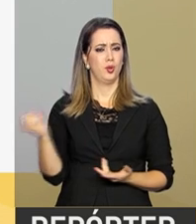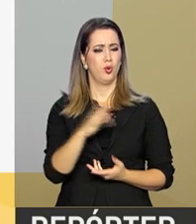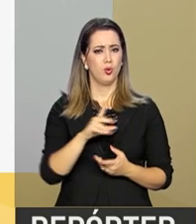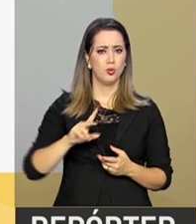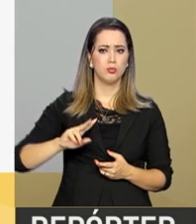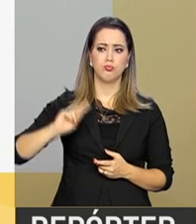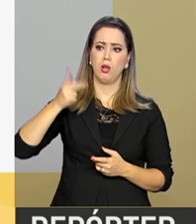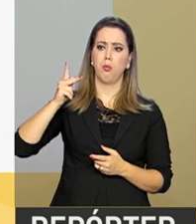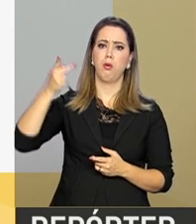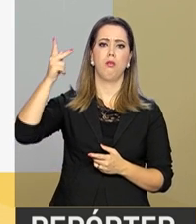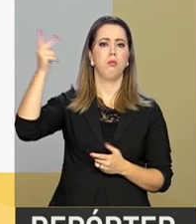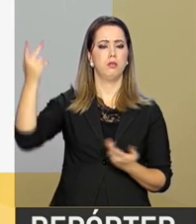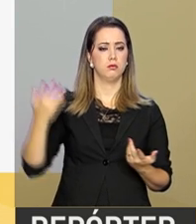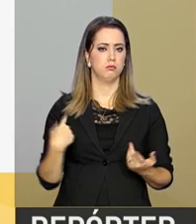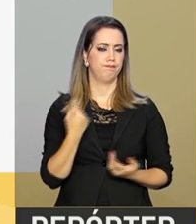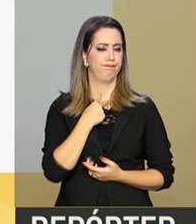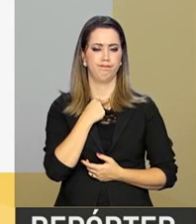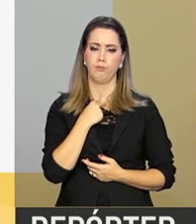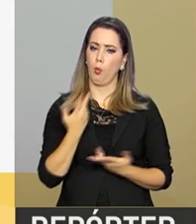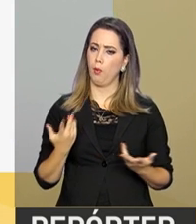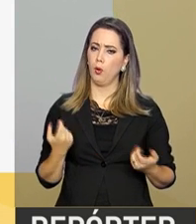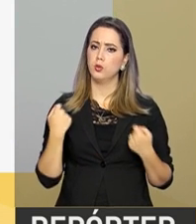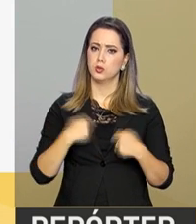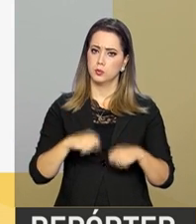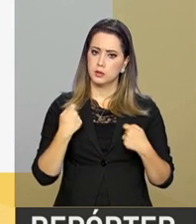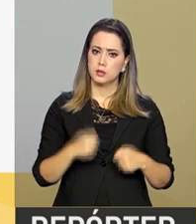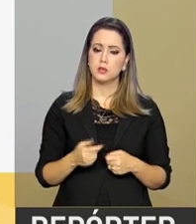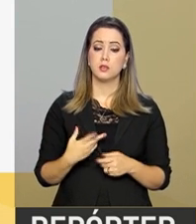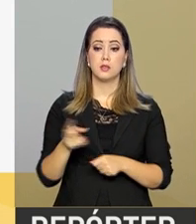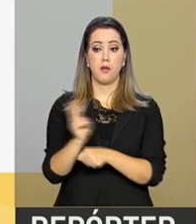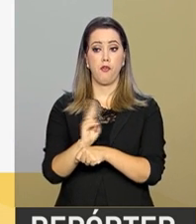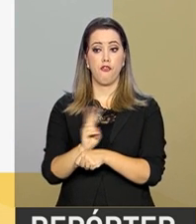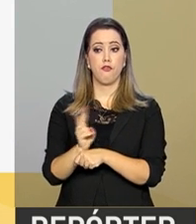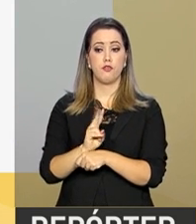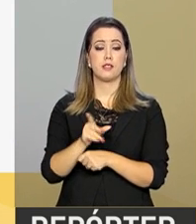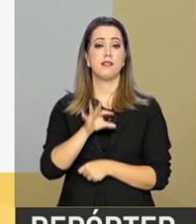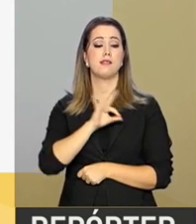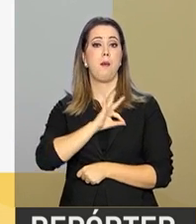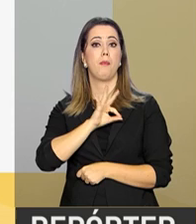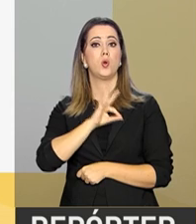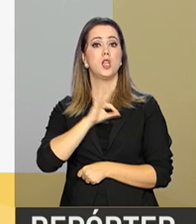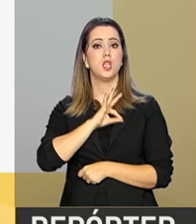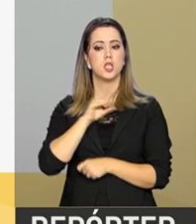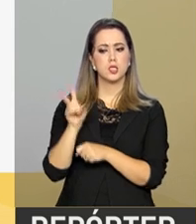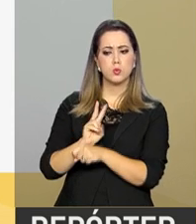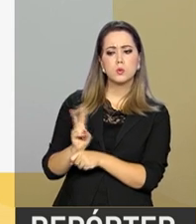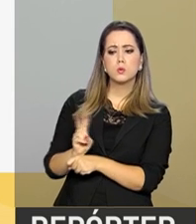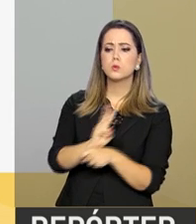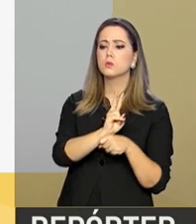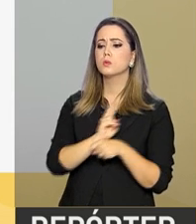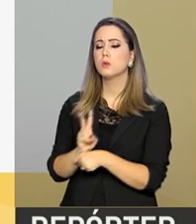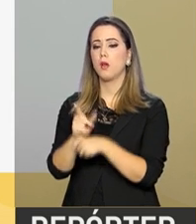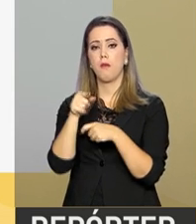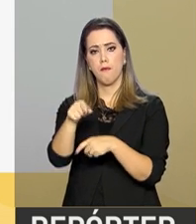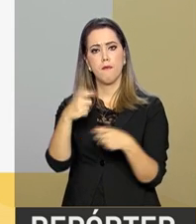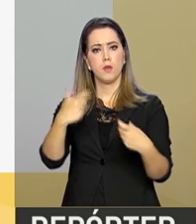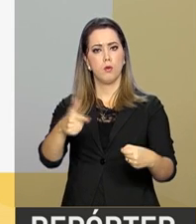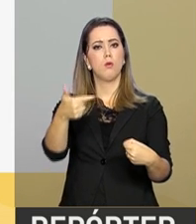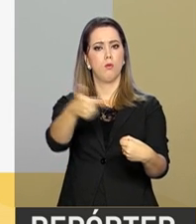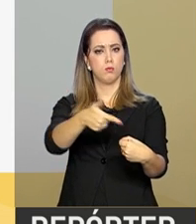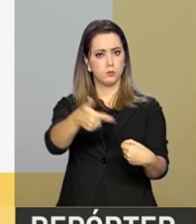cobrado não permitisse nós vamos botar triste tv law o cade atrás dessa fiscalização